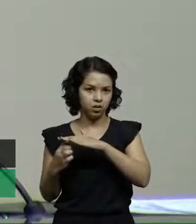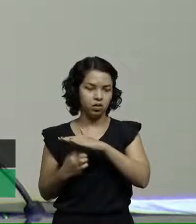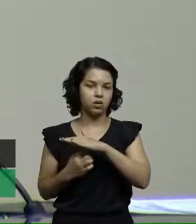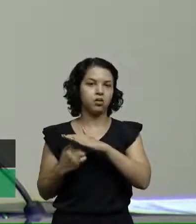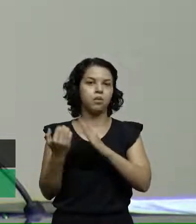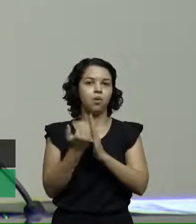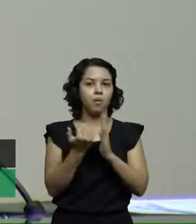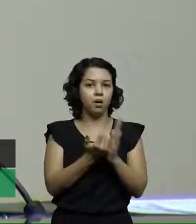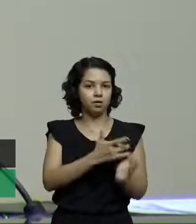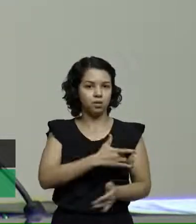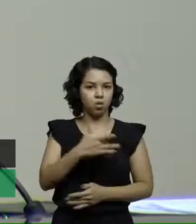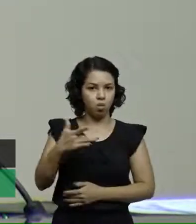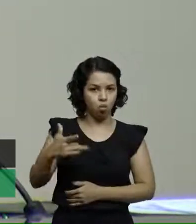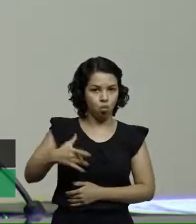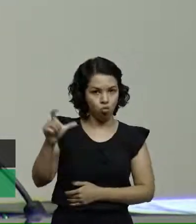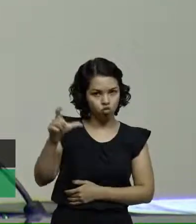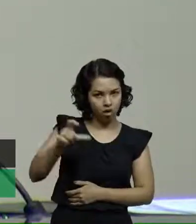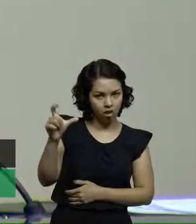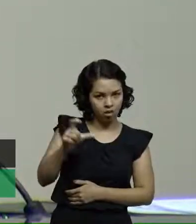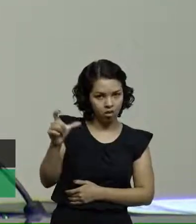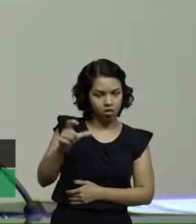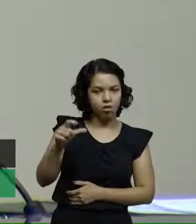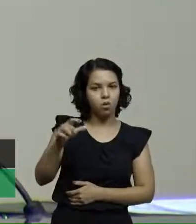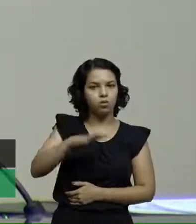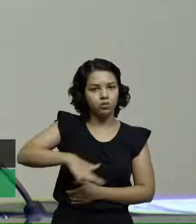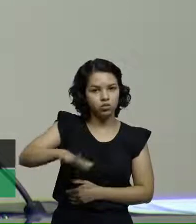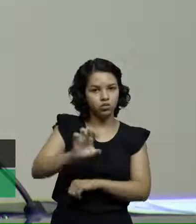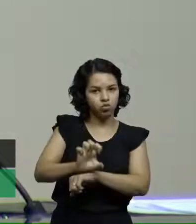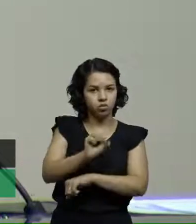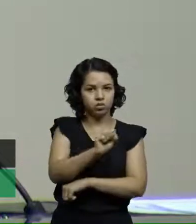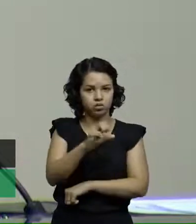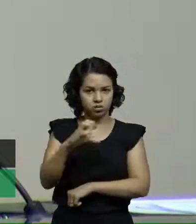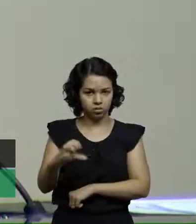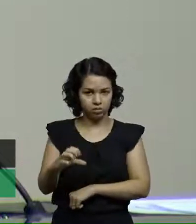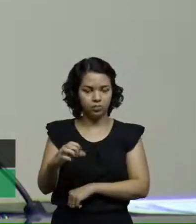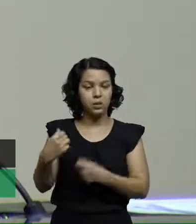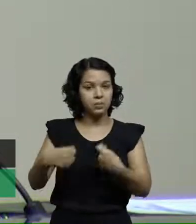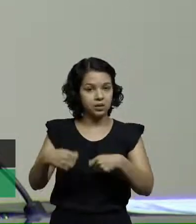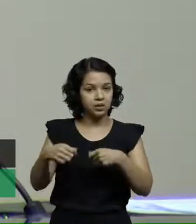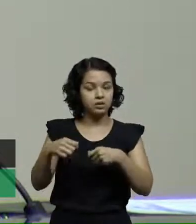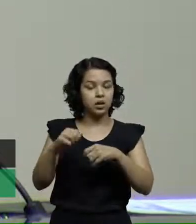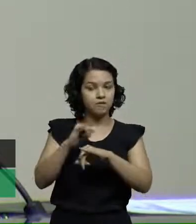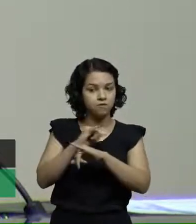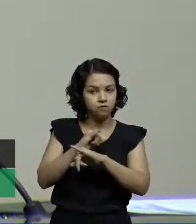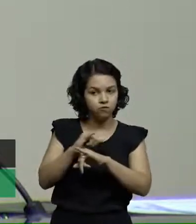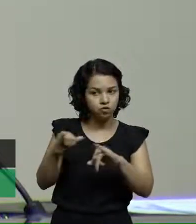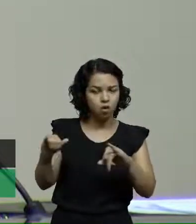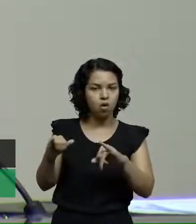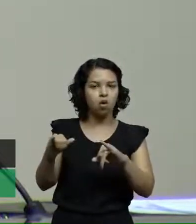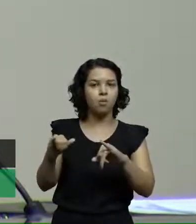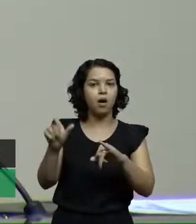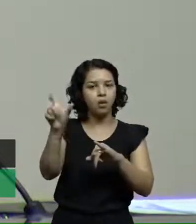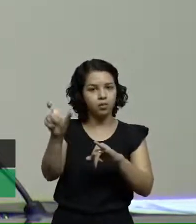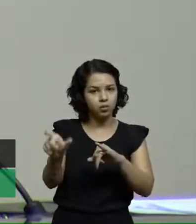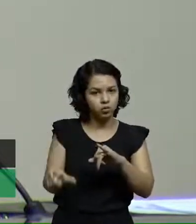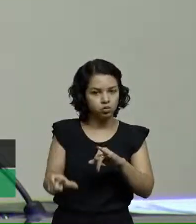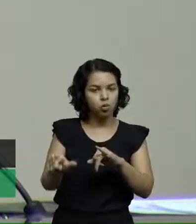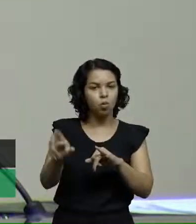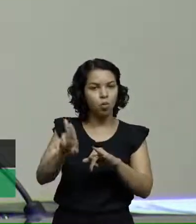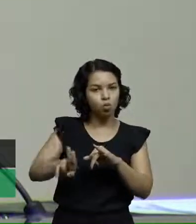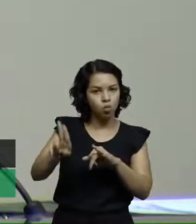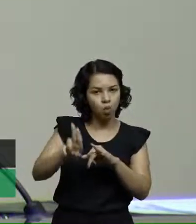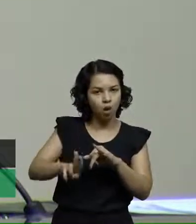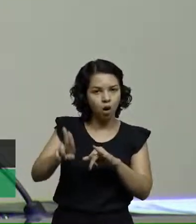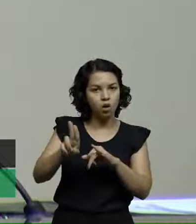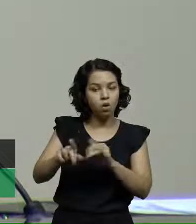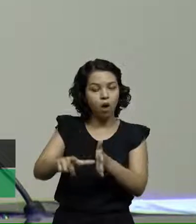Estado de Santa Catarina, a informarem ao usuário consumidor com antecedência mínima de 30